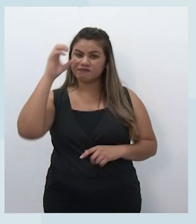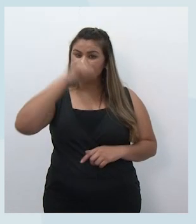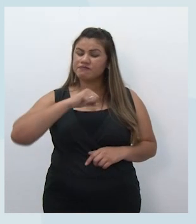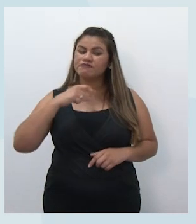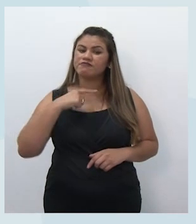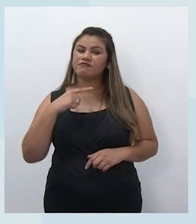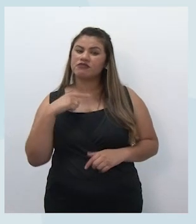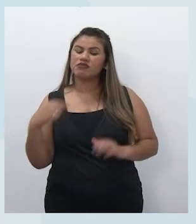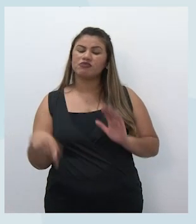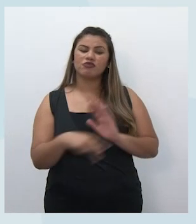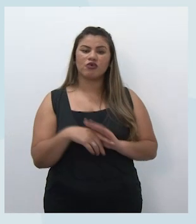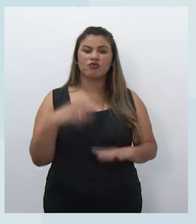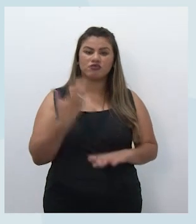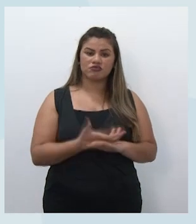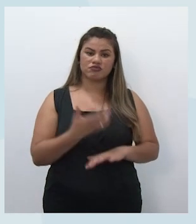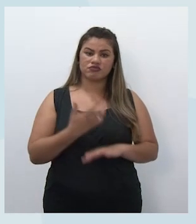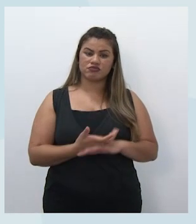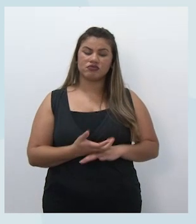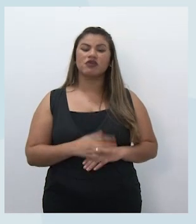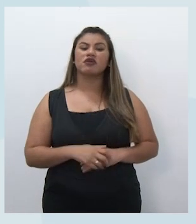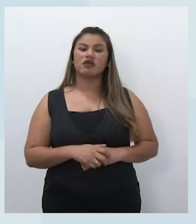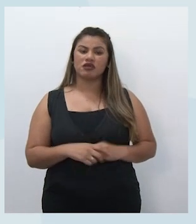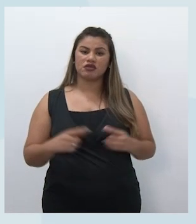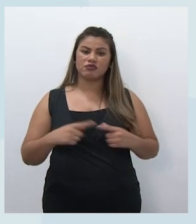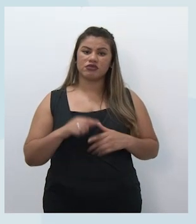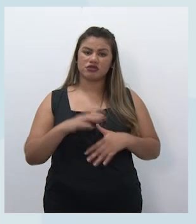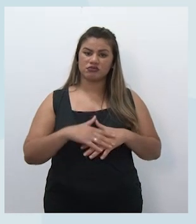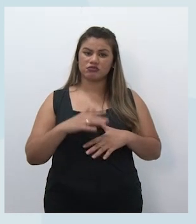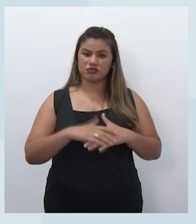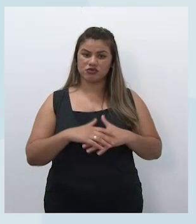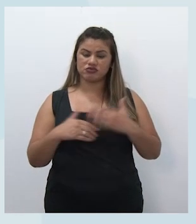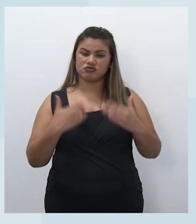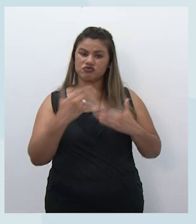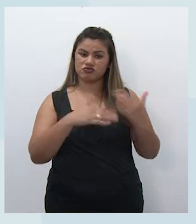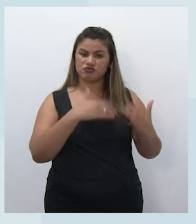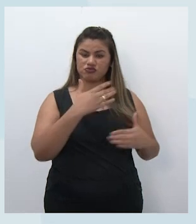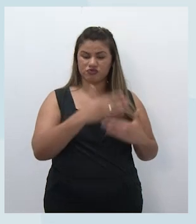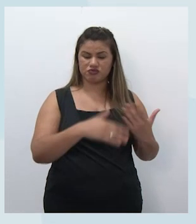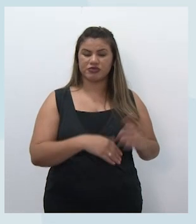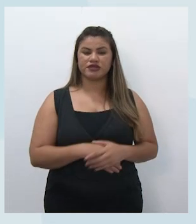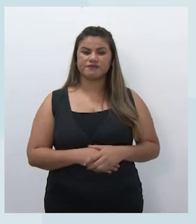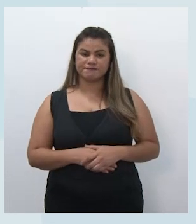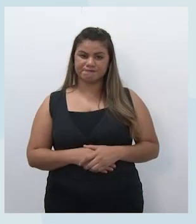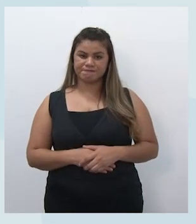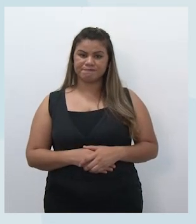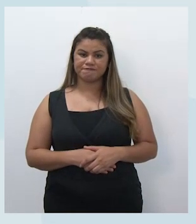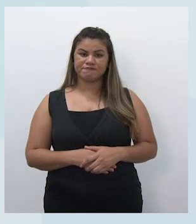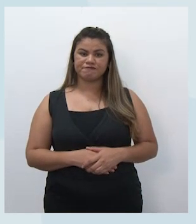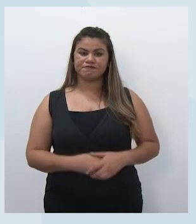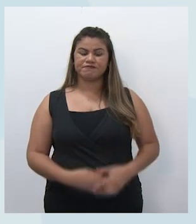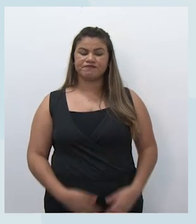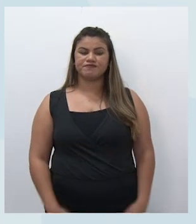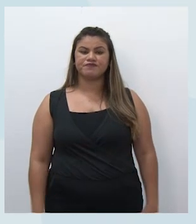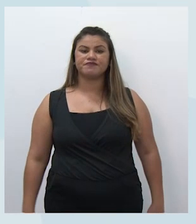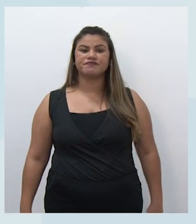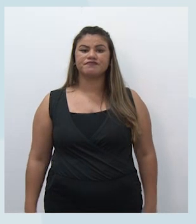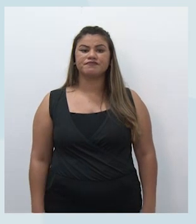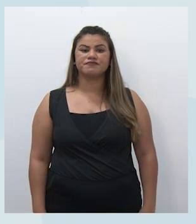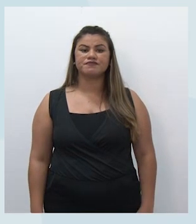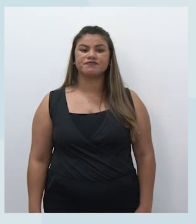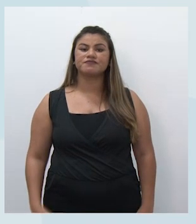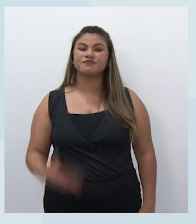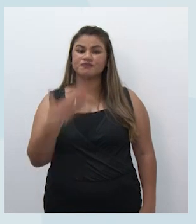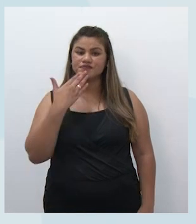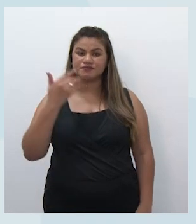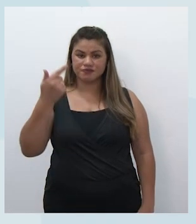do seu componente e que estão atuando para o trabalho, para o desenvolvimento desse trabalho por área. Tudo bem? Então, vou pedir para que